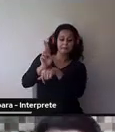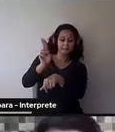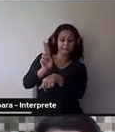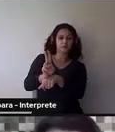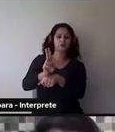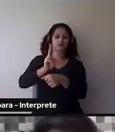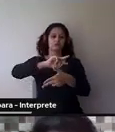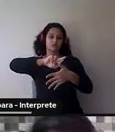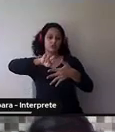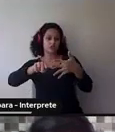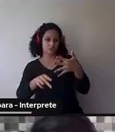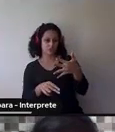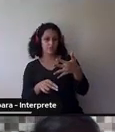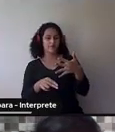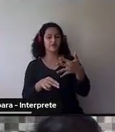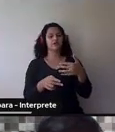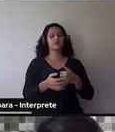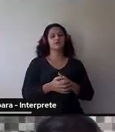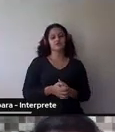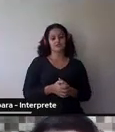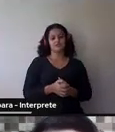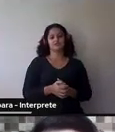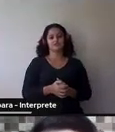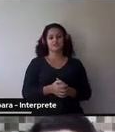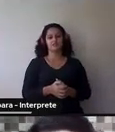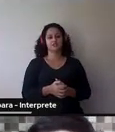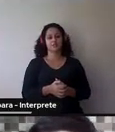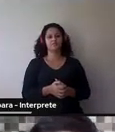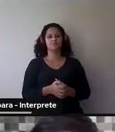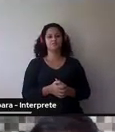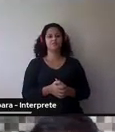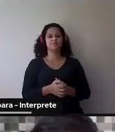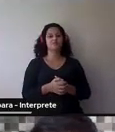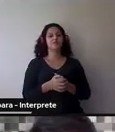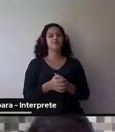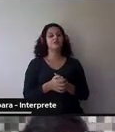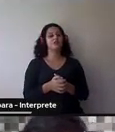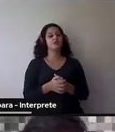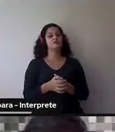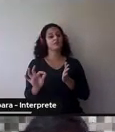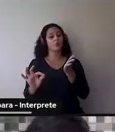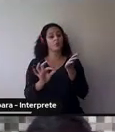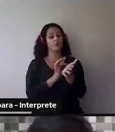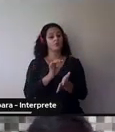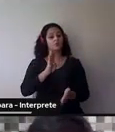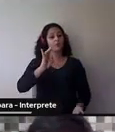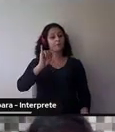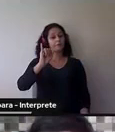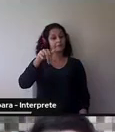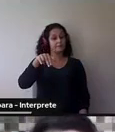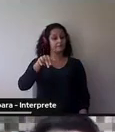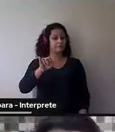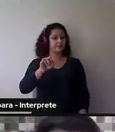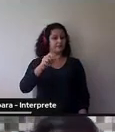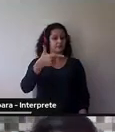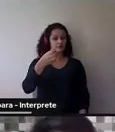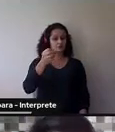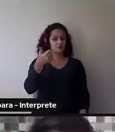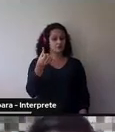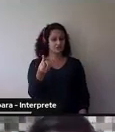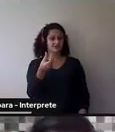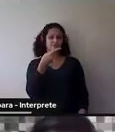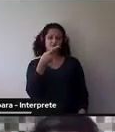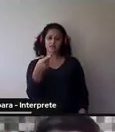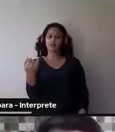espécies, como o BIM em 2016 cita, um trabalho que é importante essa adoção de estratégias. Além